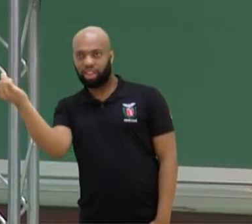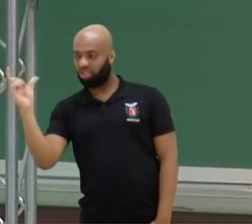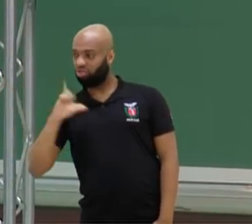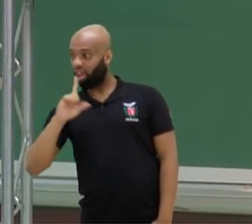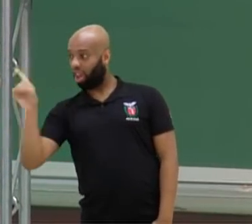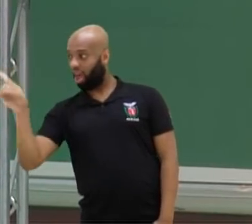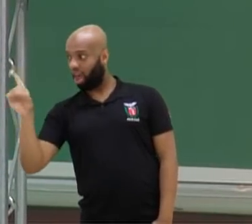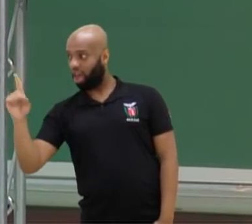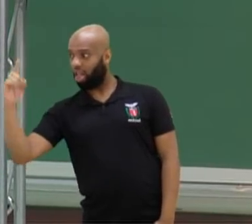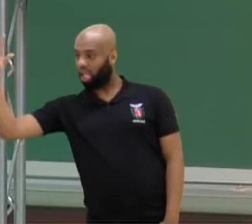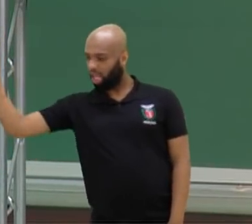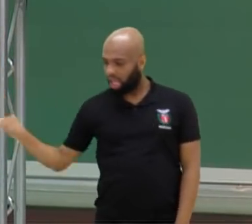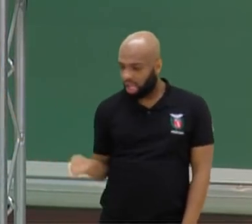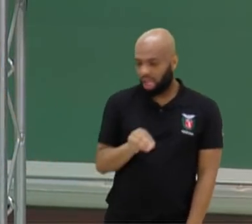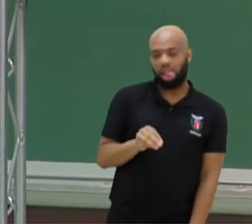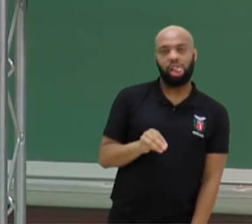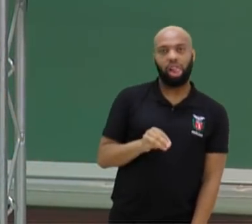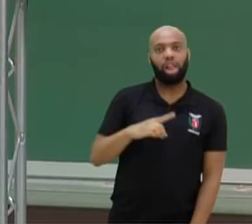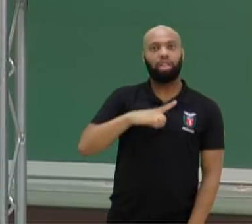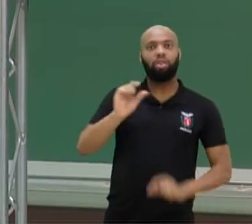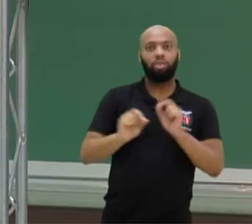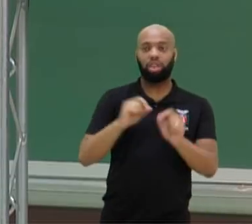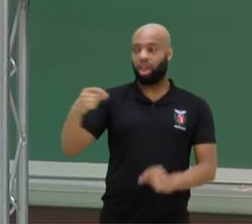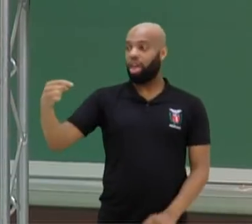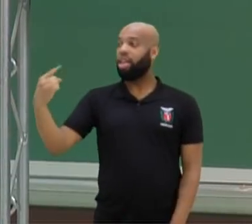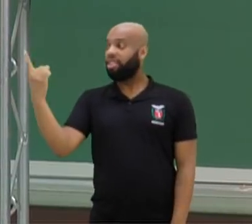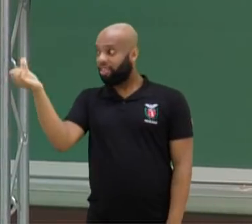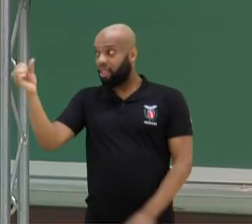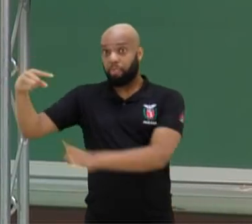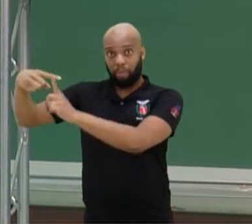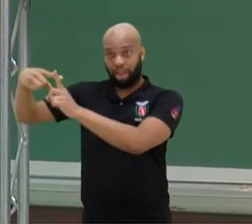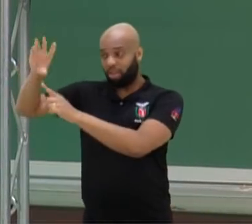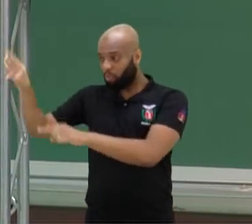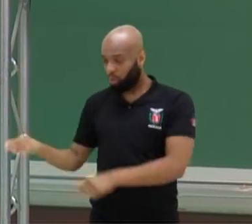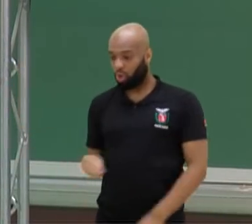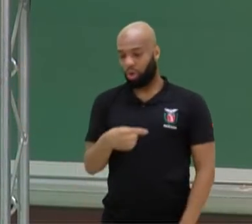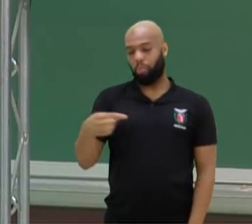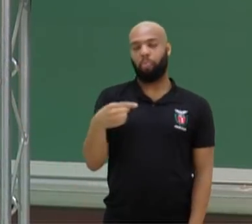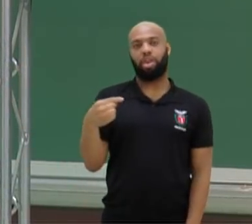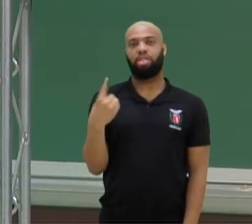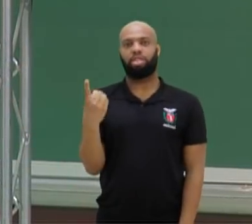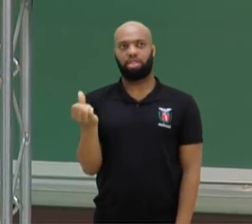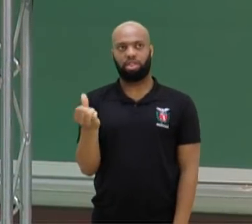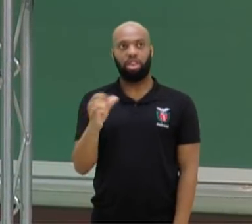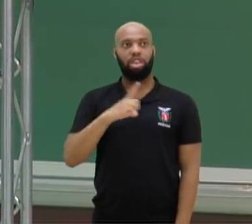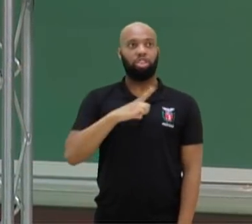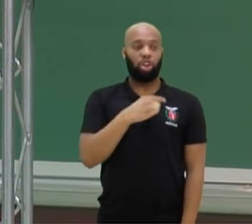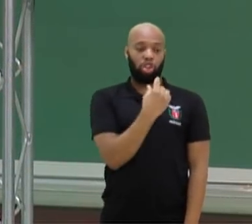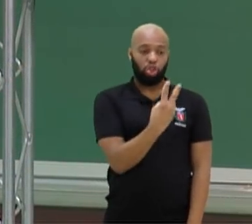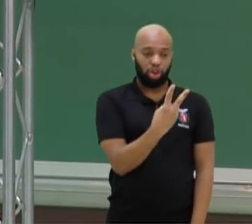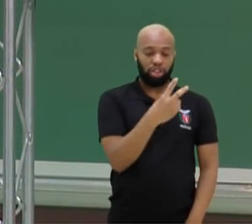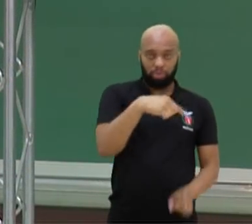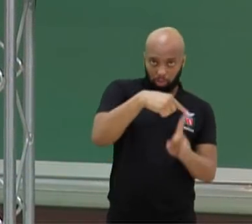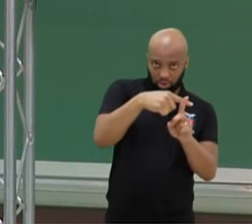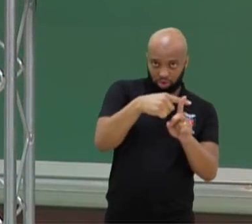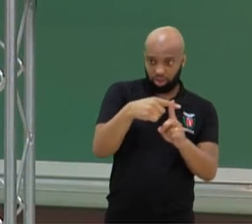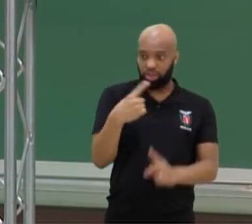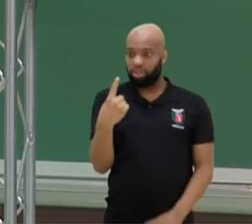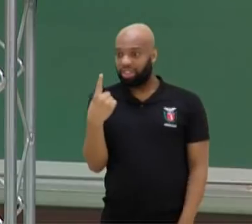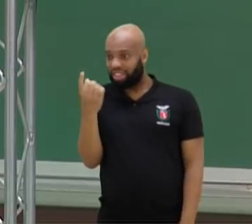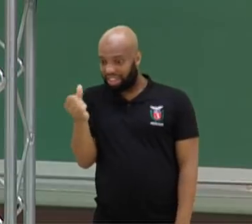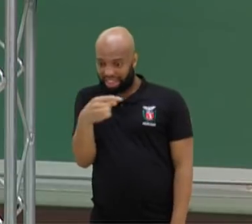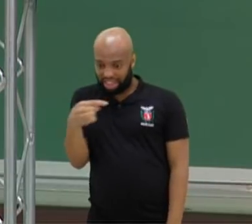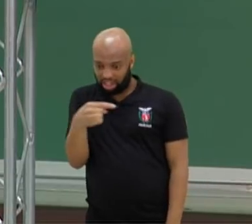da equação veio para o lado de cá. Então ele vem negativo 16. Então, 2 positivo, 16 negativo, 14 negativo.